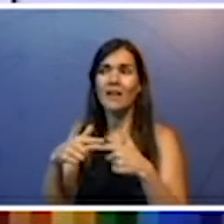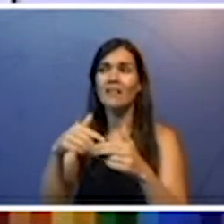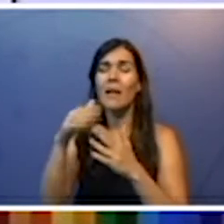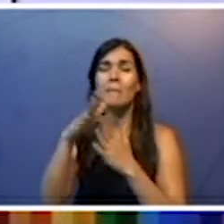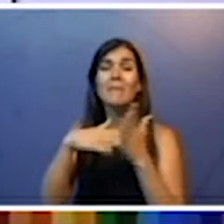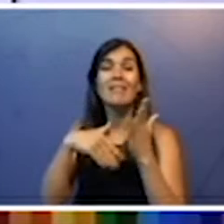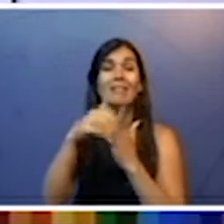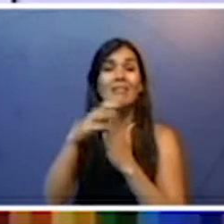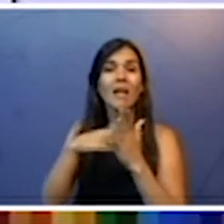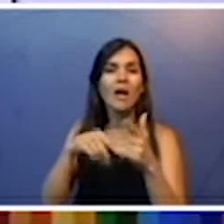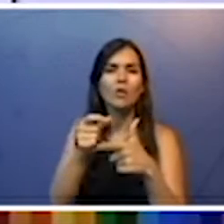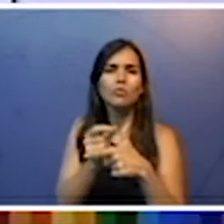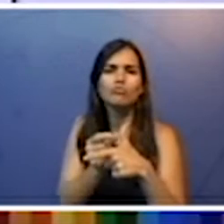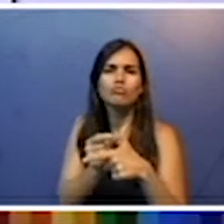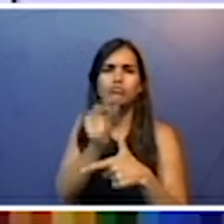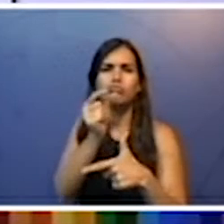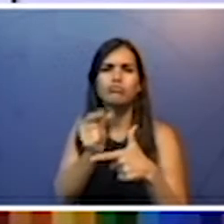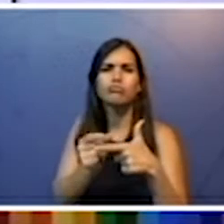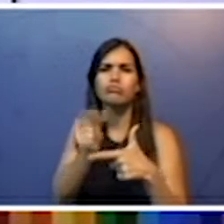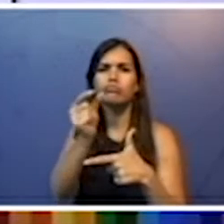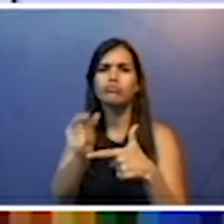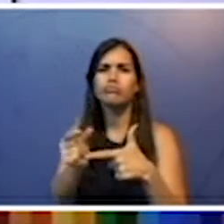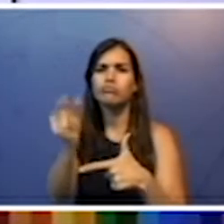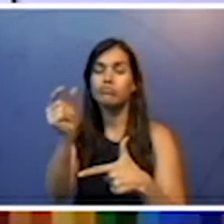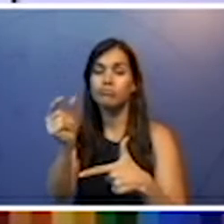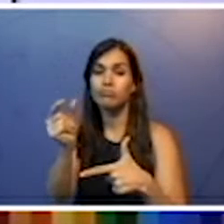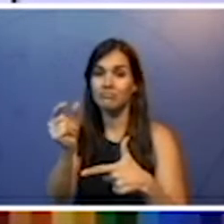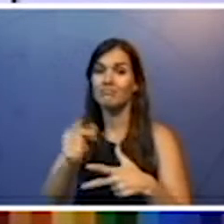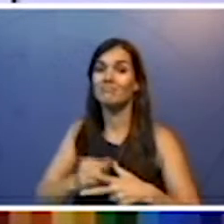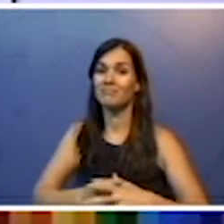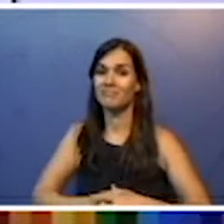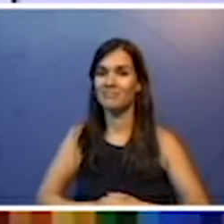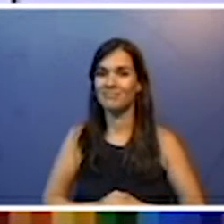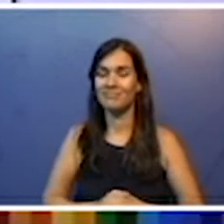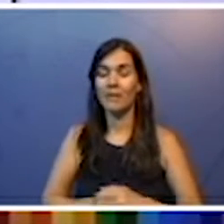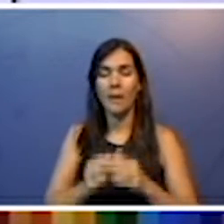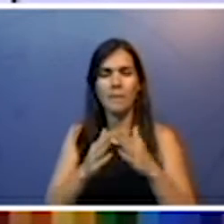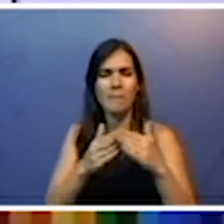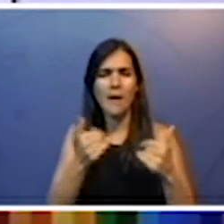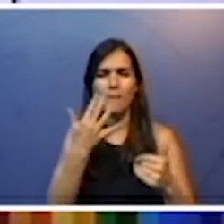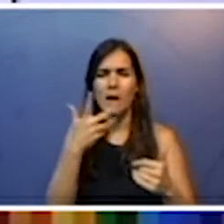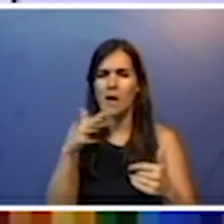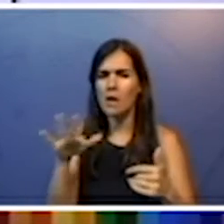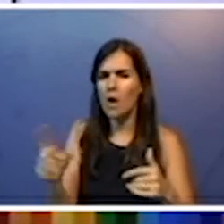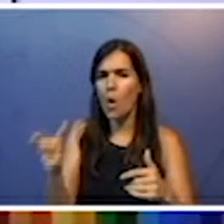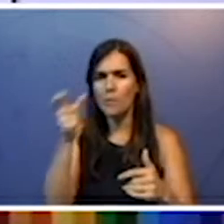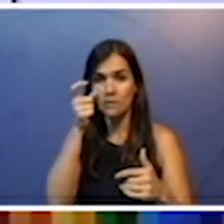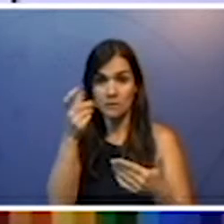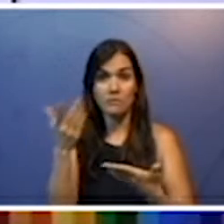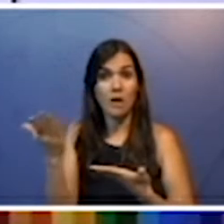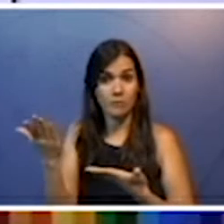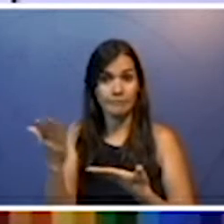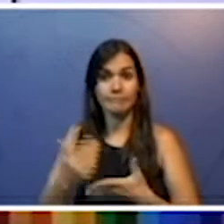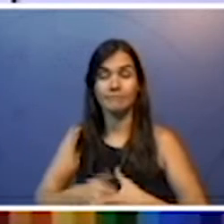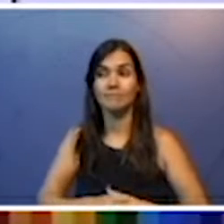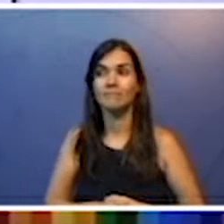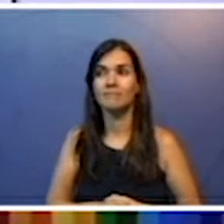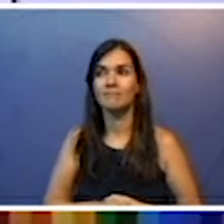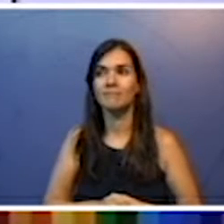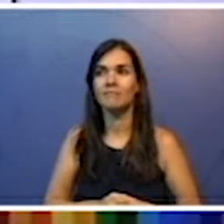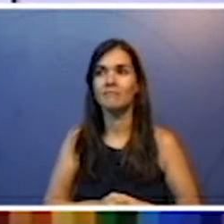está pintado em pezinho, tá? Olha só, pede para a criança observar bastante isso.